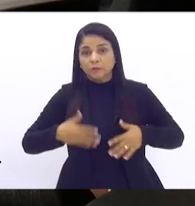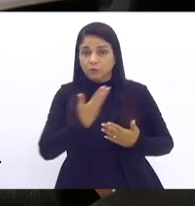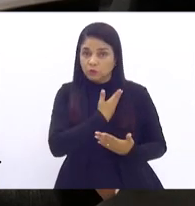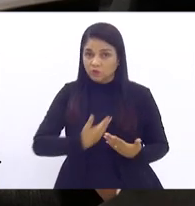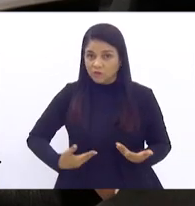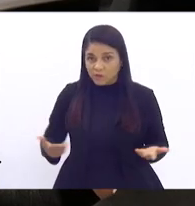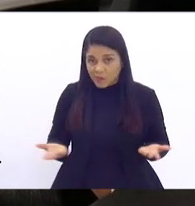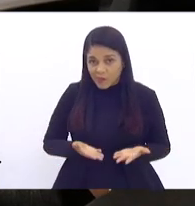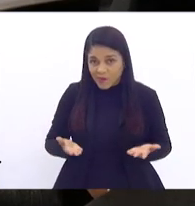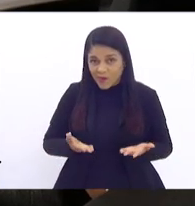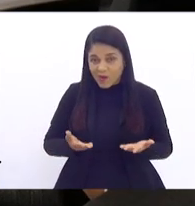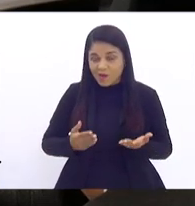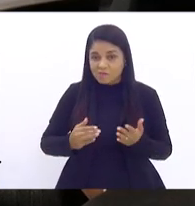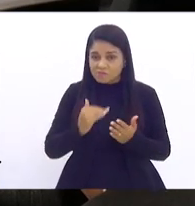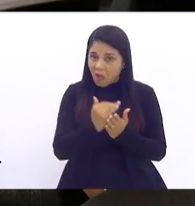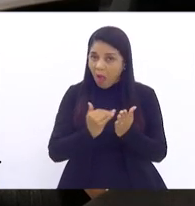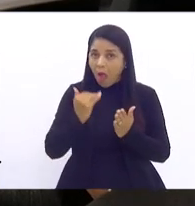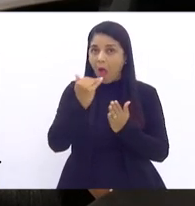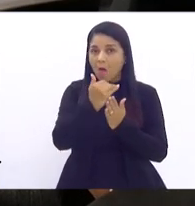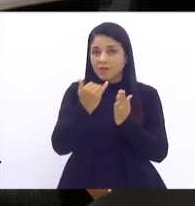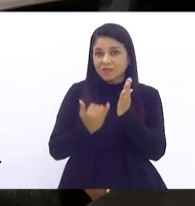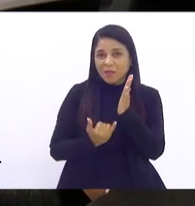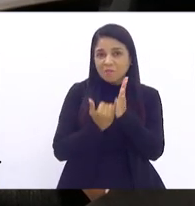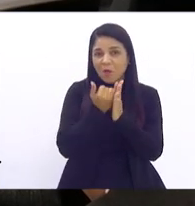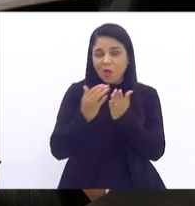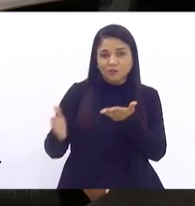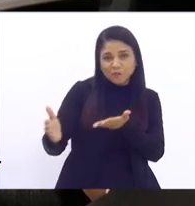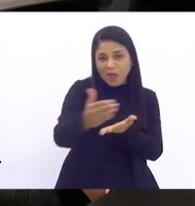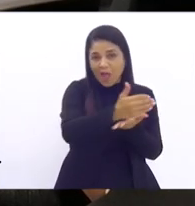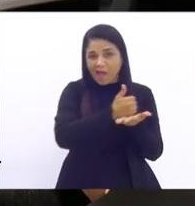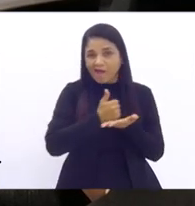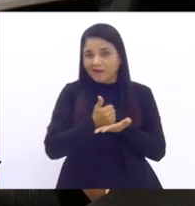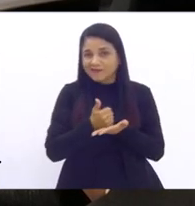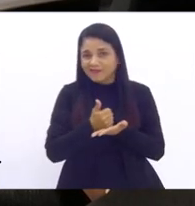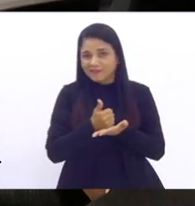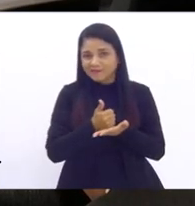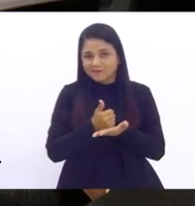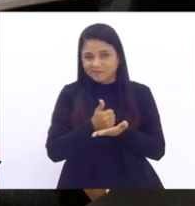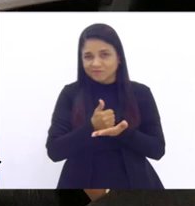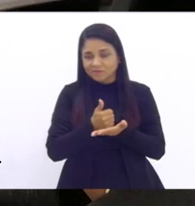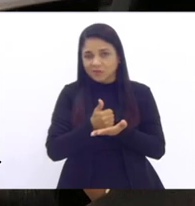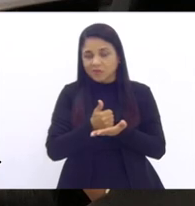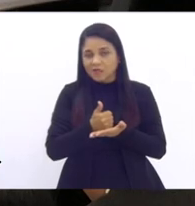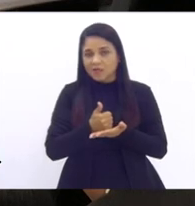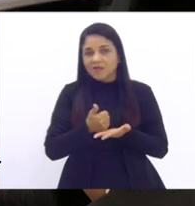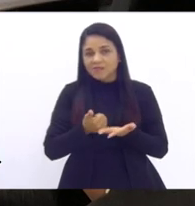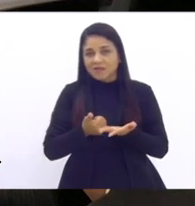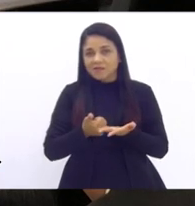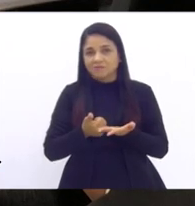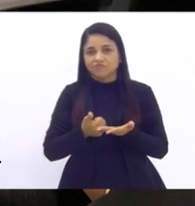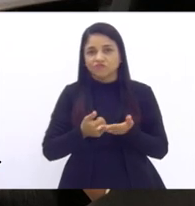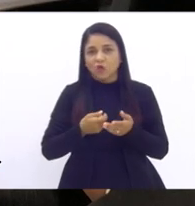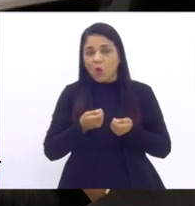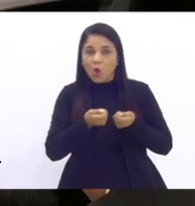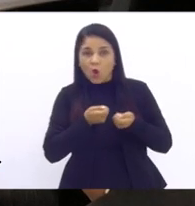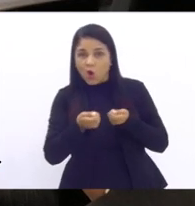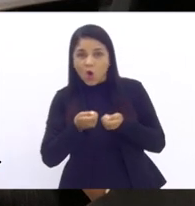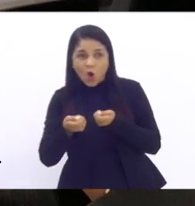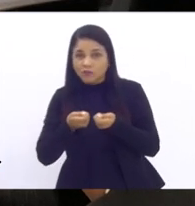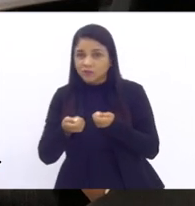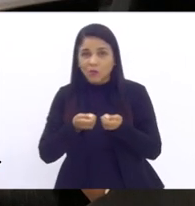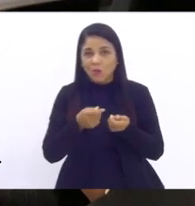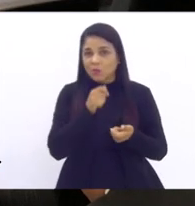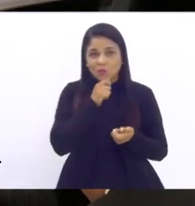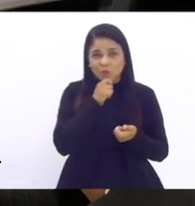aumentar impostos e arrecadar de qualquer jeito essa busca desenfreada para buscar aumentar